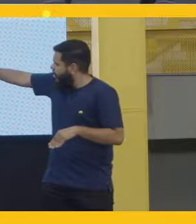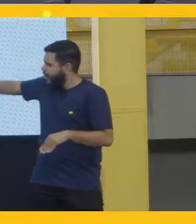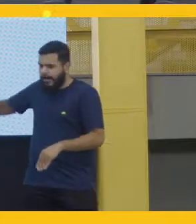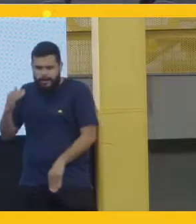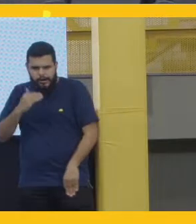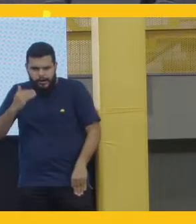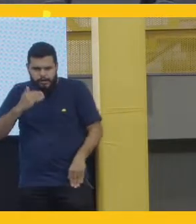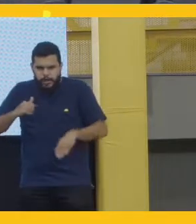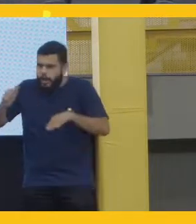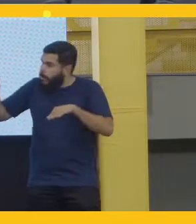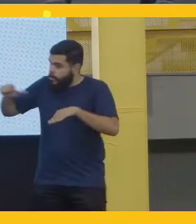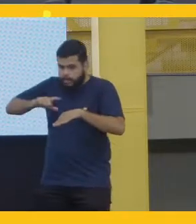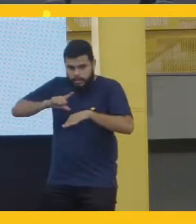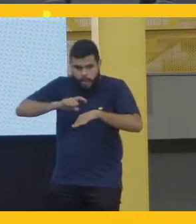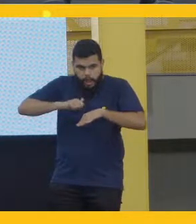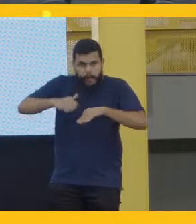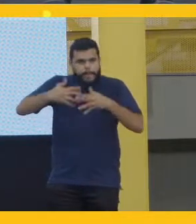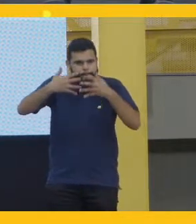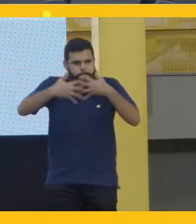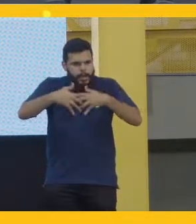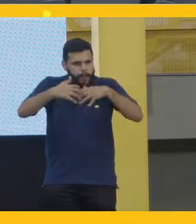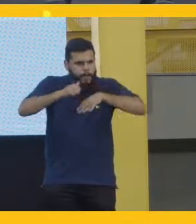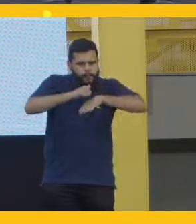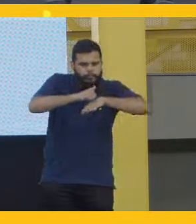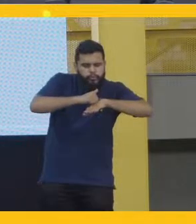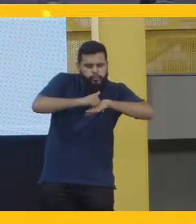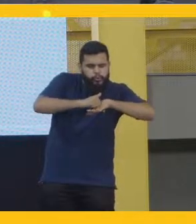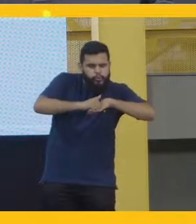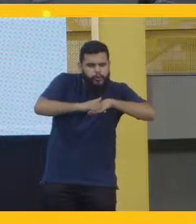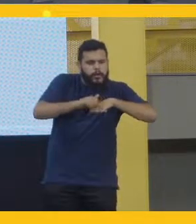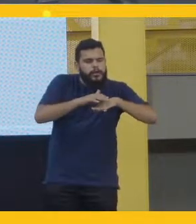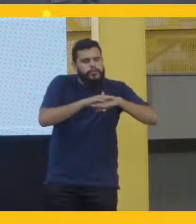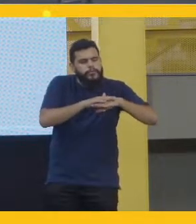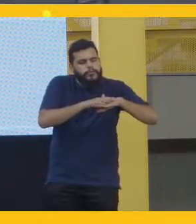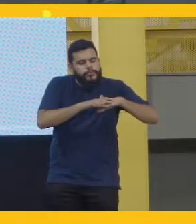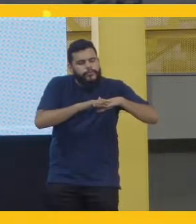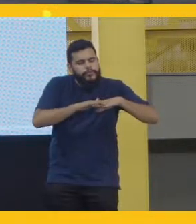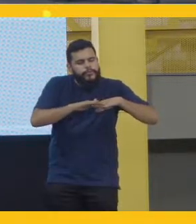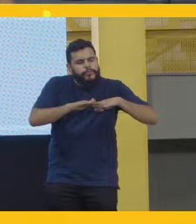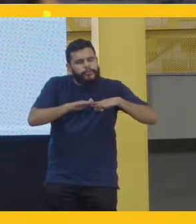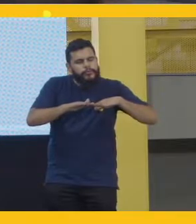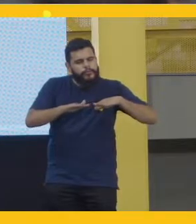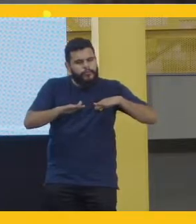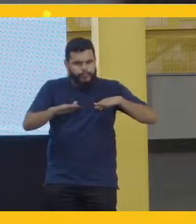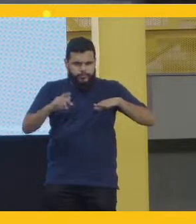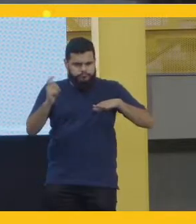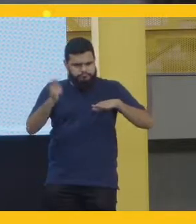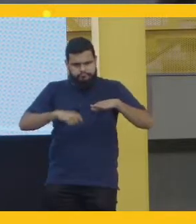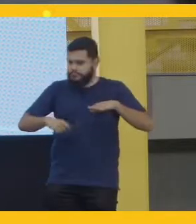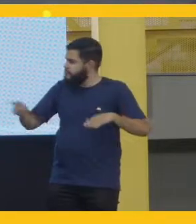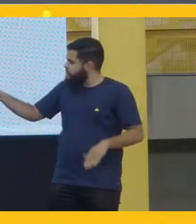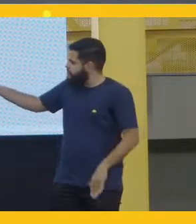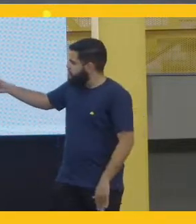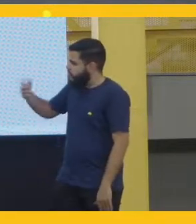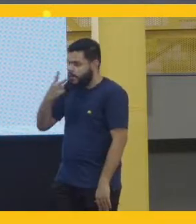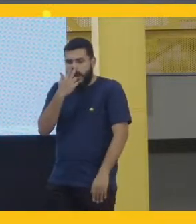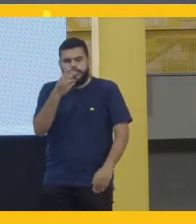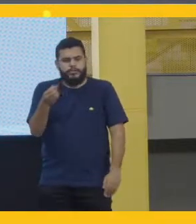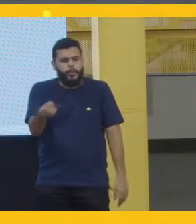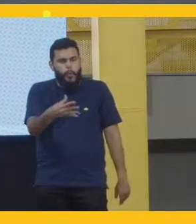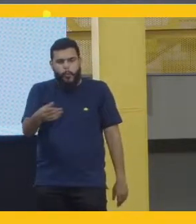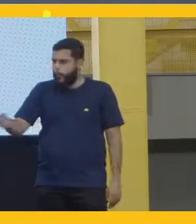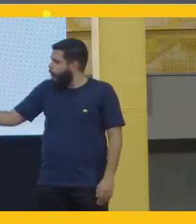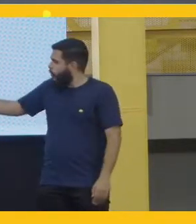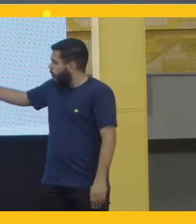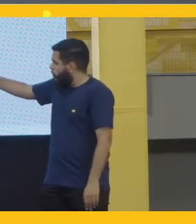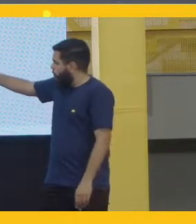lisinha. Quando a superfície fica lisinha, ela reflete de forma regular e